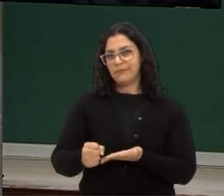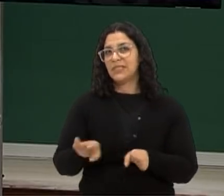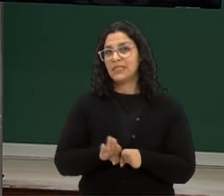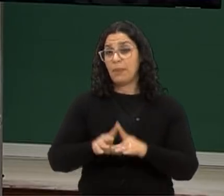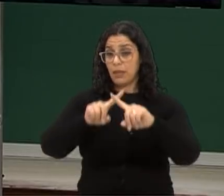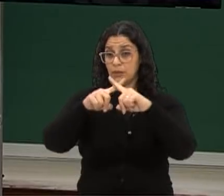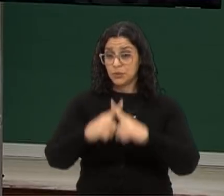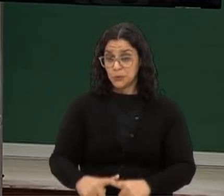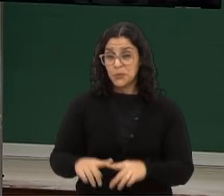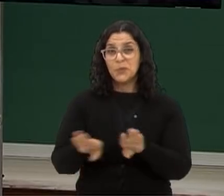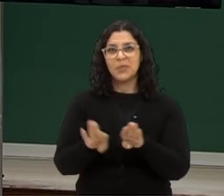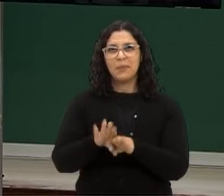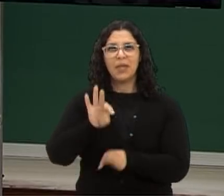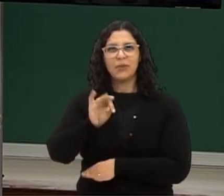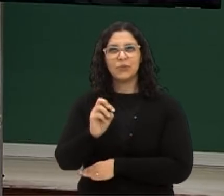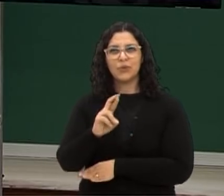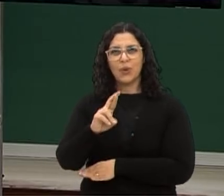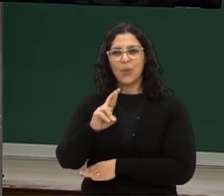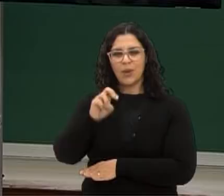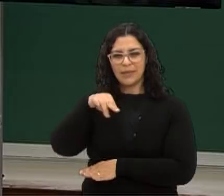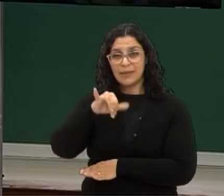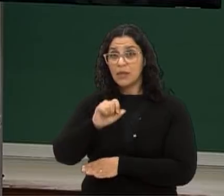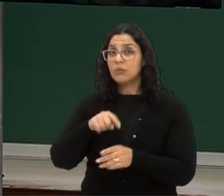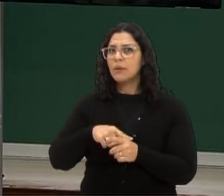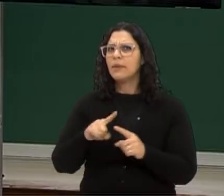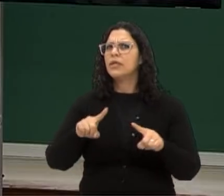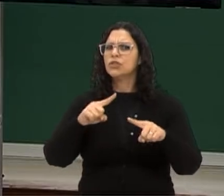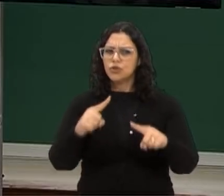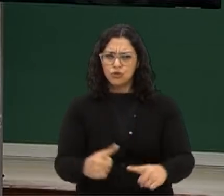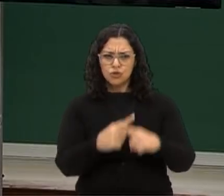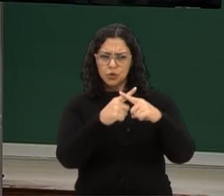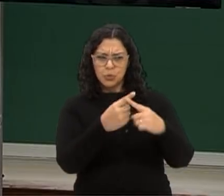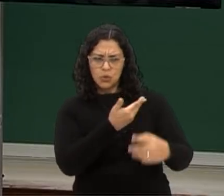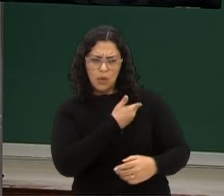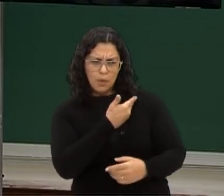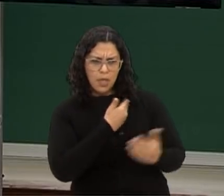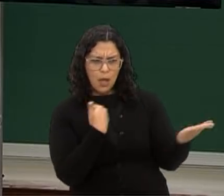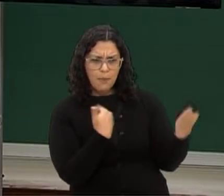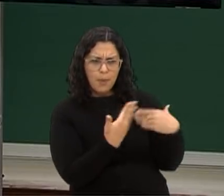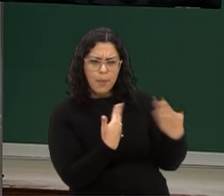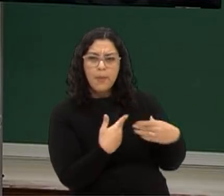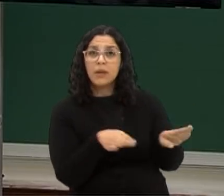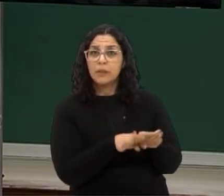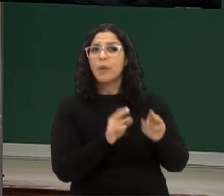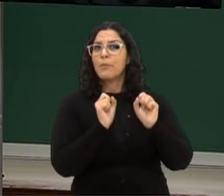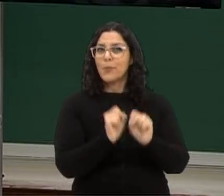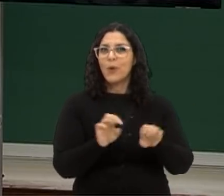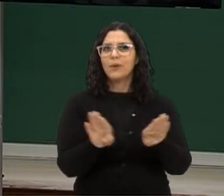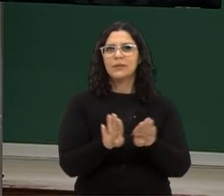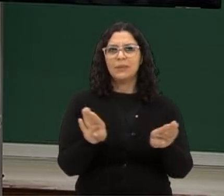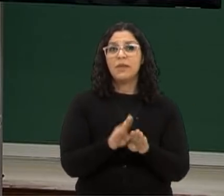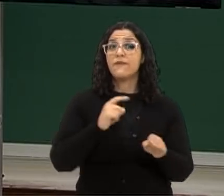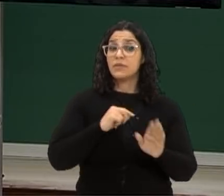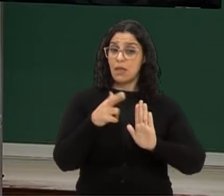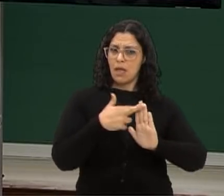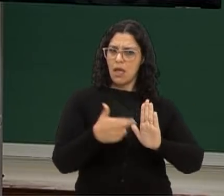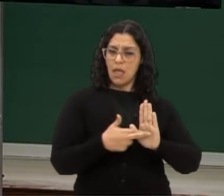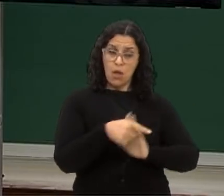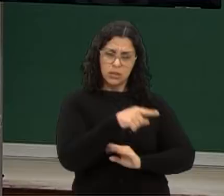ou no torneio, né? Às vezes você está jogando ali uma partida com um colega ou com um conhecido, você também pode